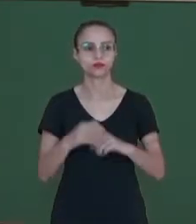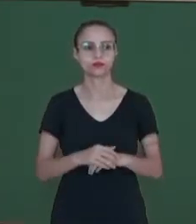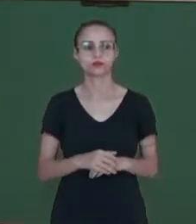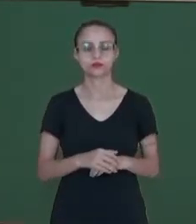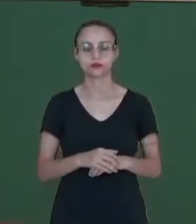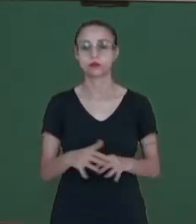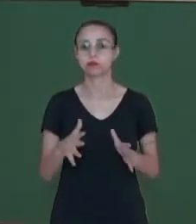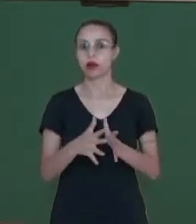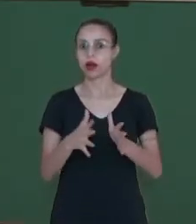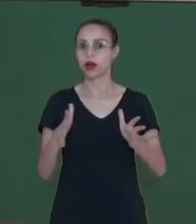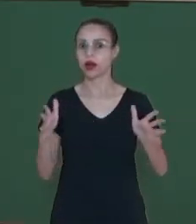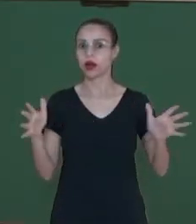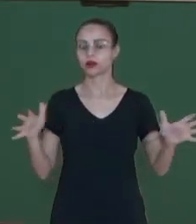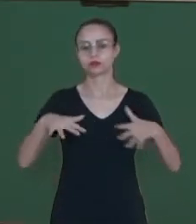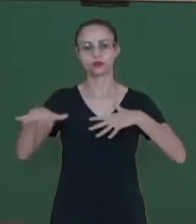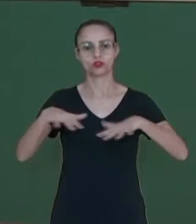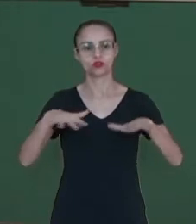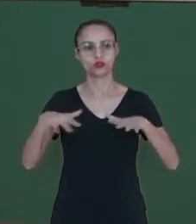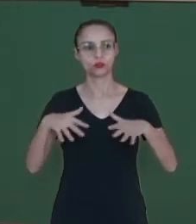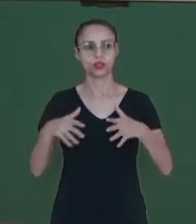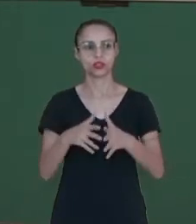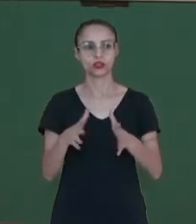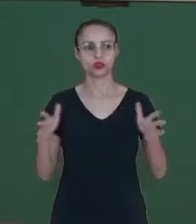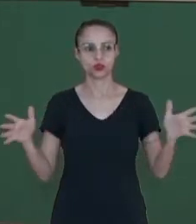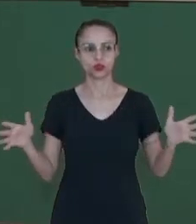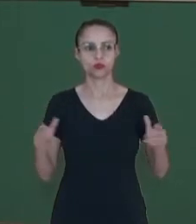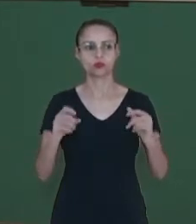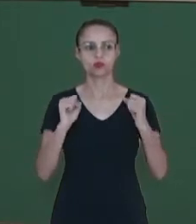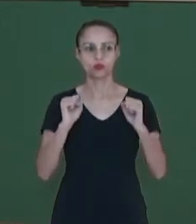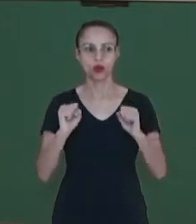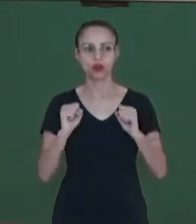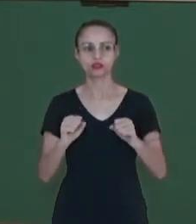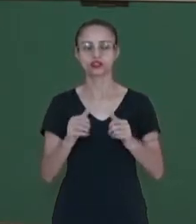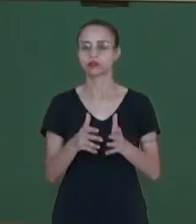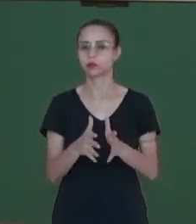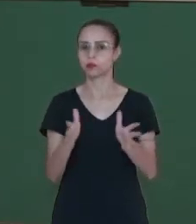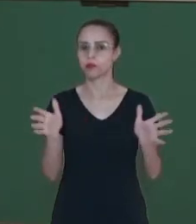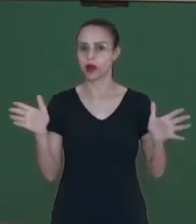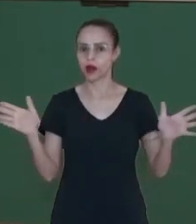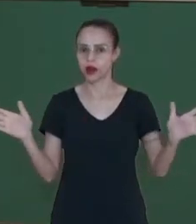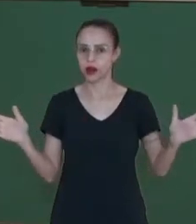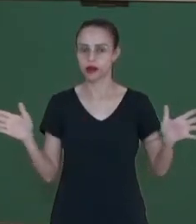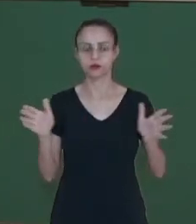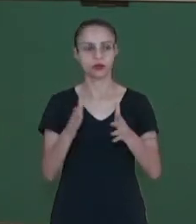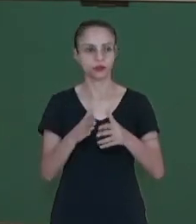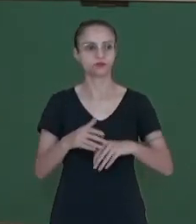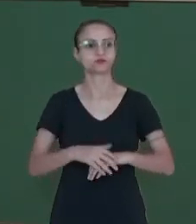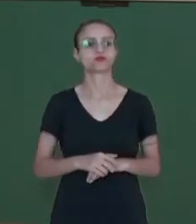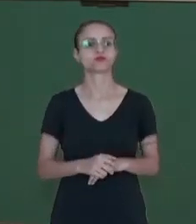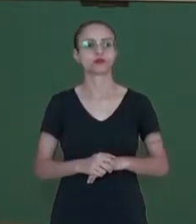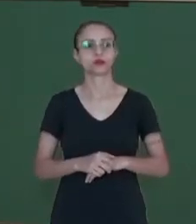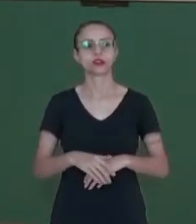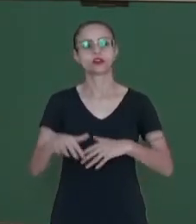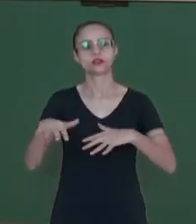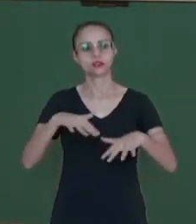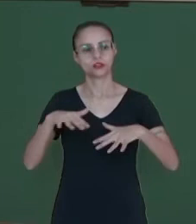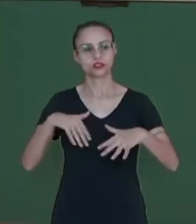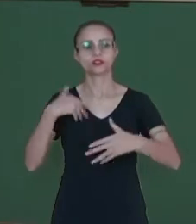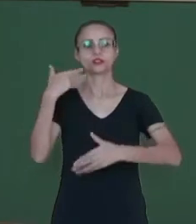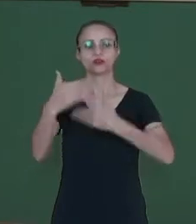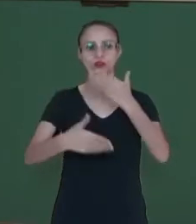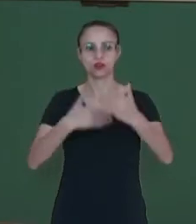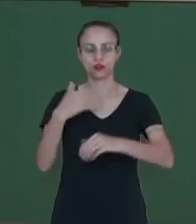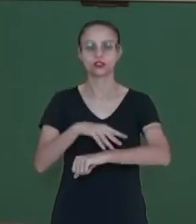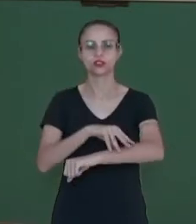amplitude dos movimentos. Então, ele, né, como é um peso livre, ele pode ter uma amplitude maior do movimento, trabalhando outros músculos. E desenvolvimento da musculatura